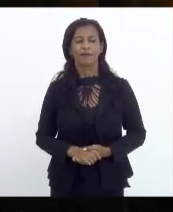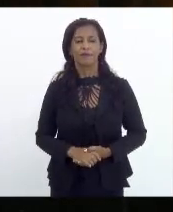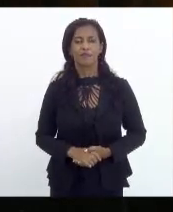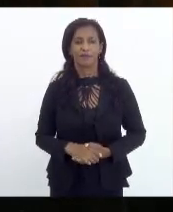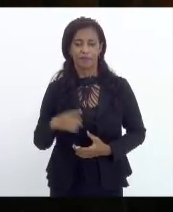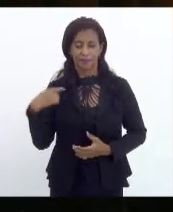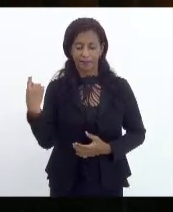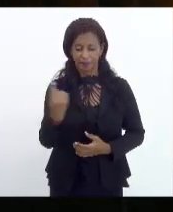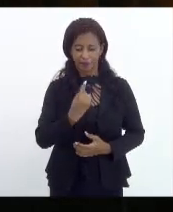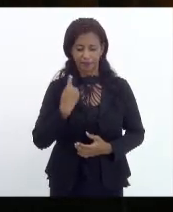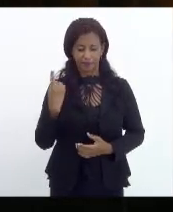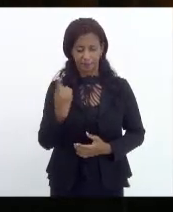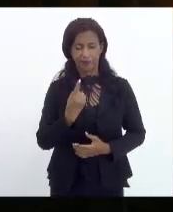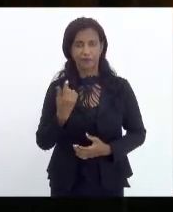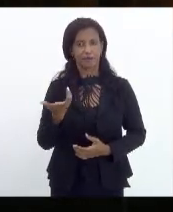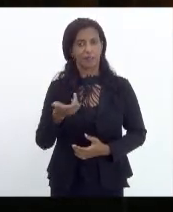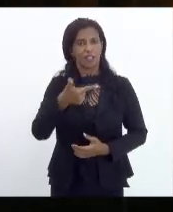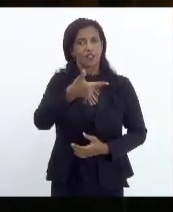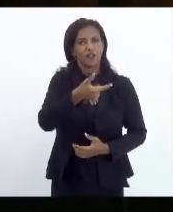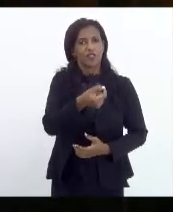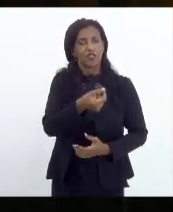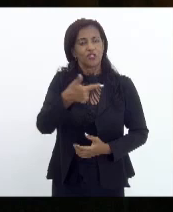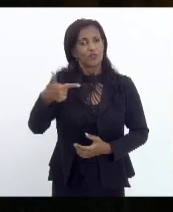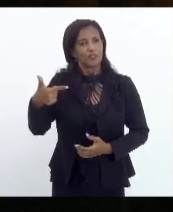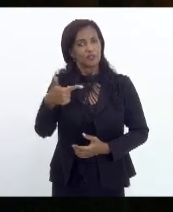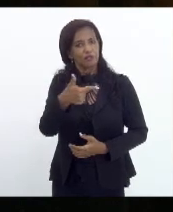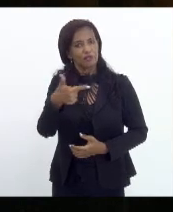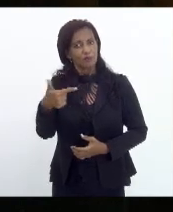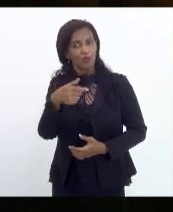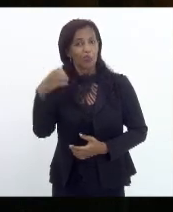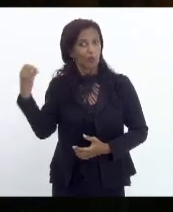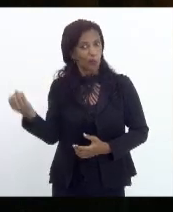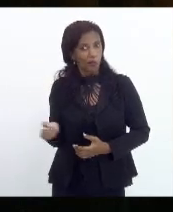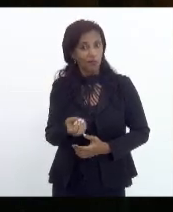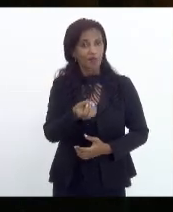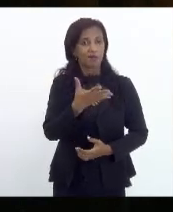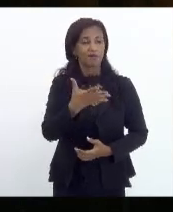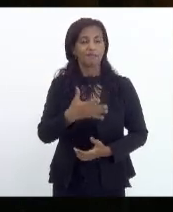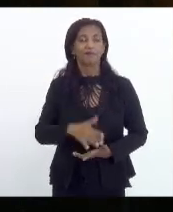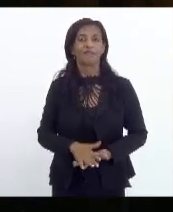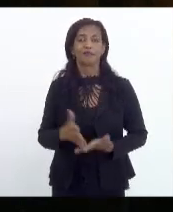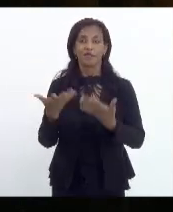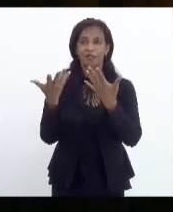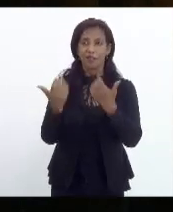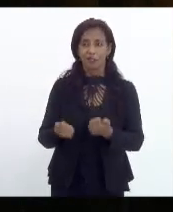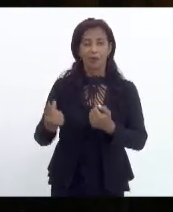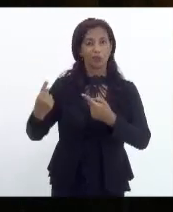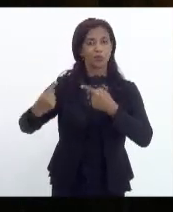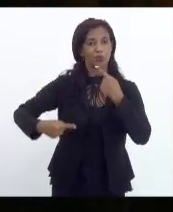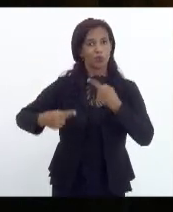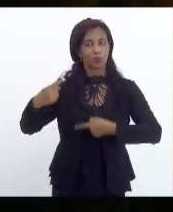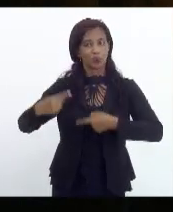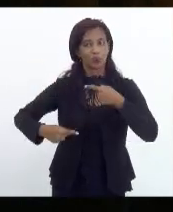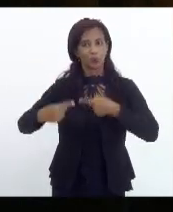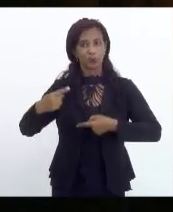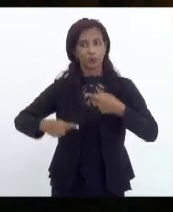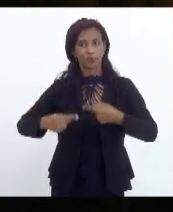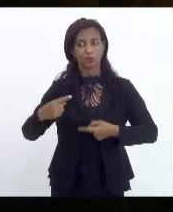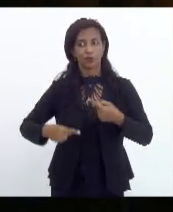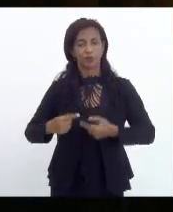para nós que em 2022 novamente vamos concorrer